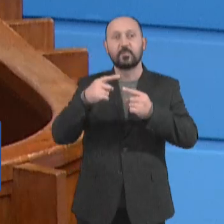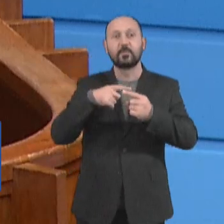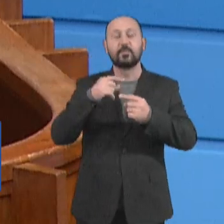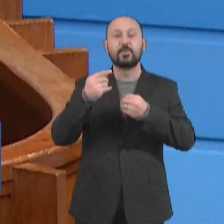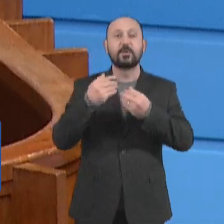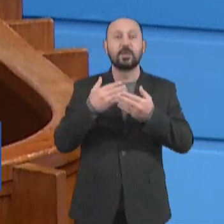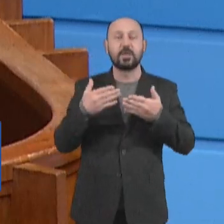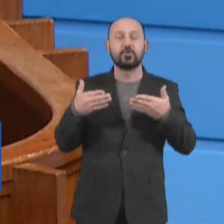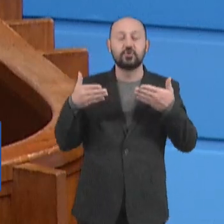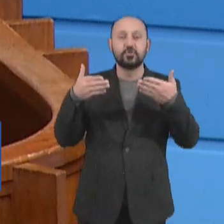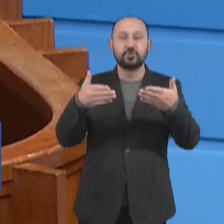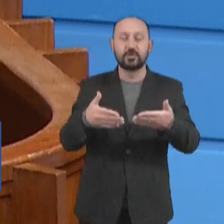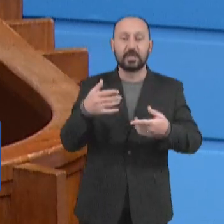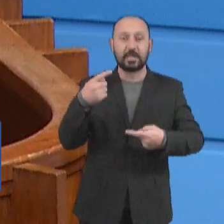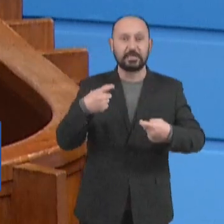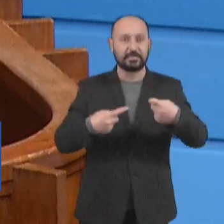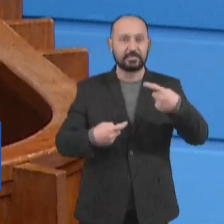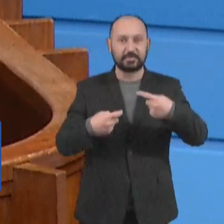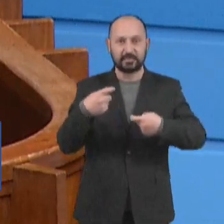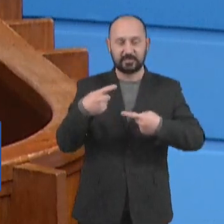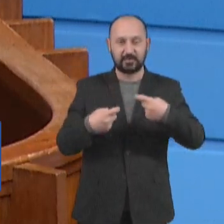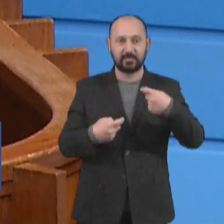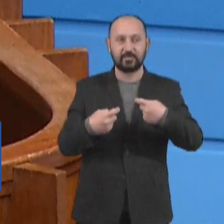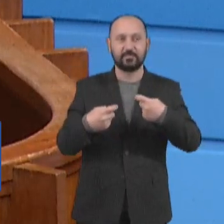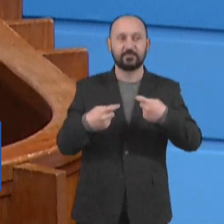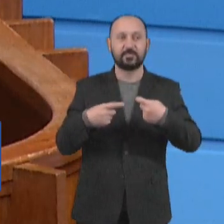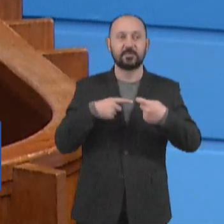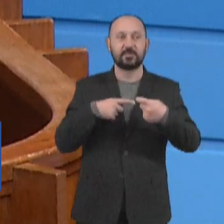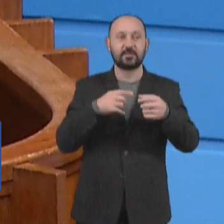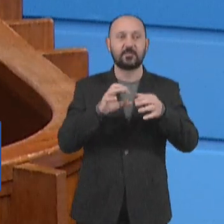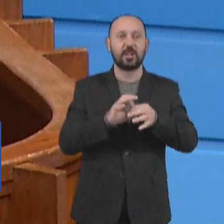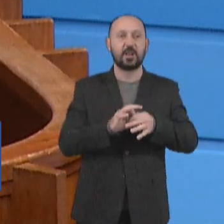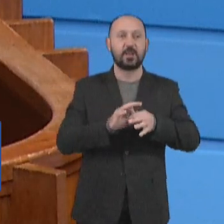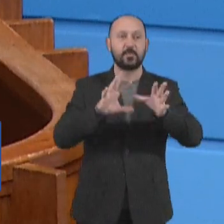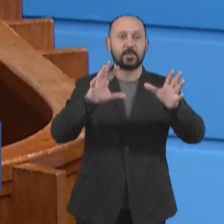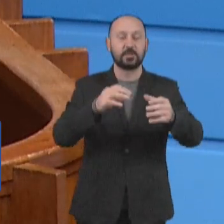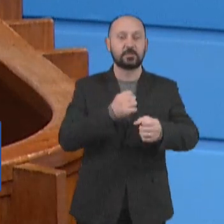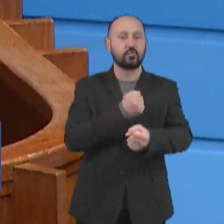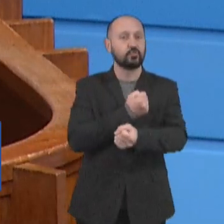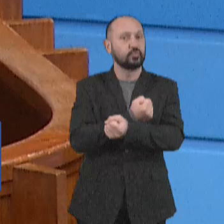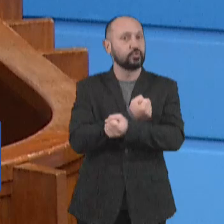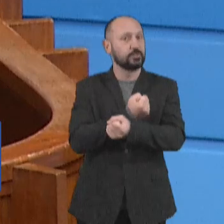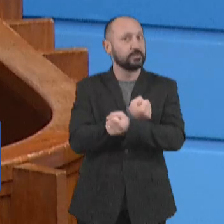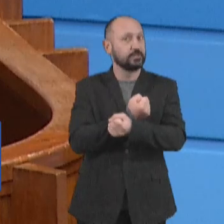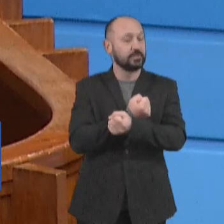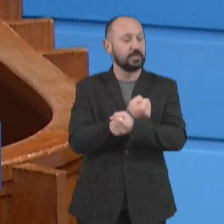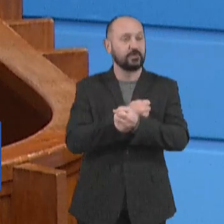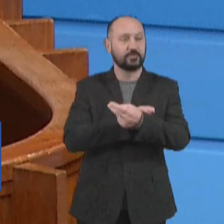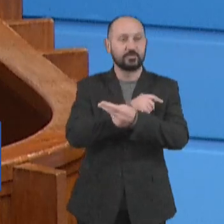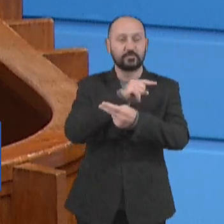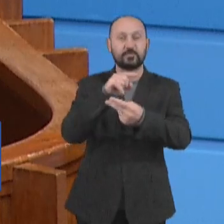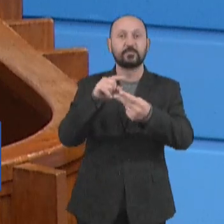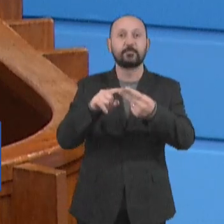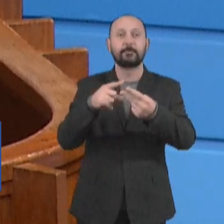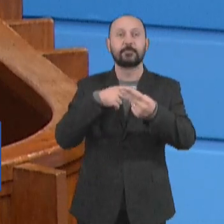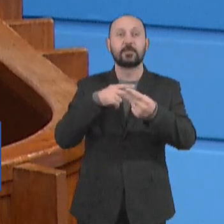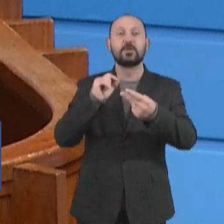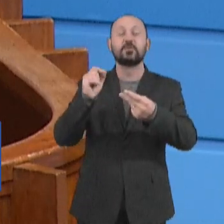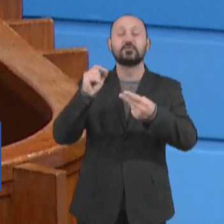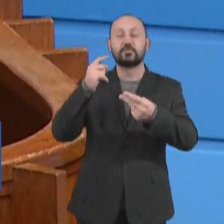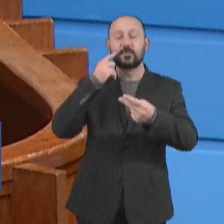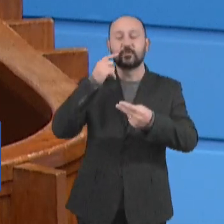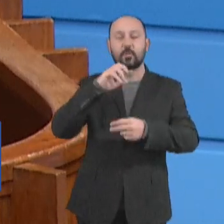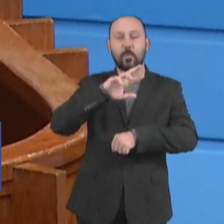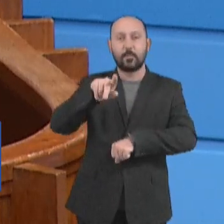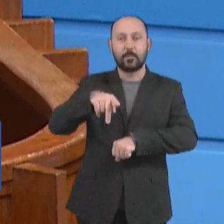trincheira dessa guerra, nós tivemos a libertação dos escravos e também, em seguida, a proclamação